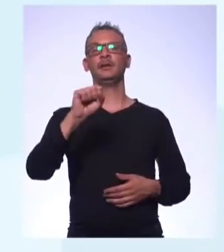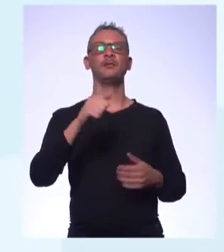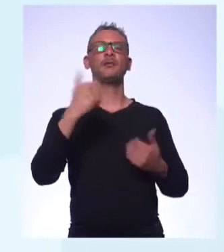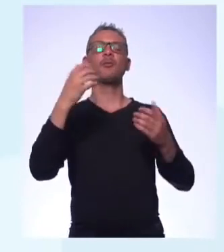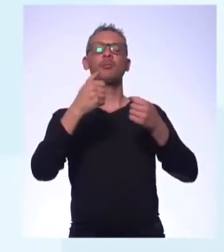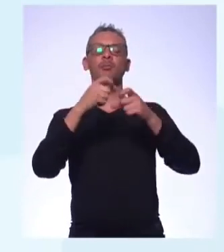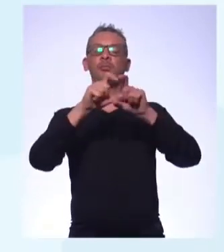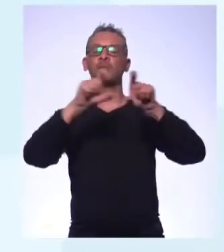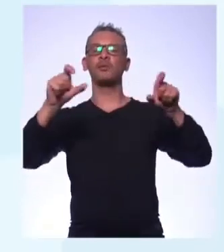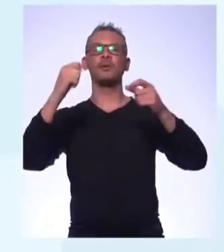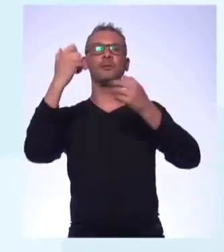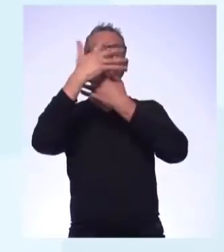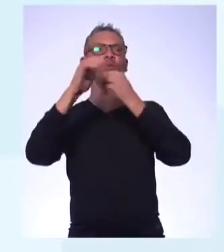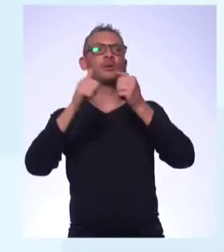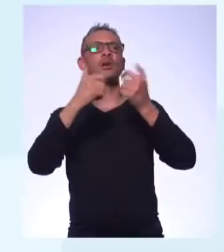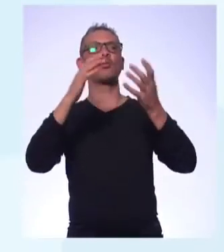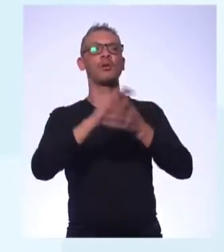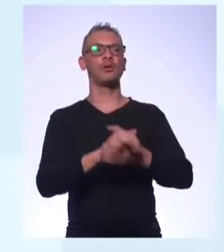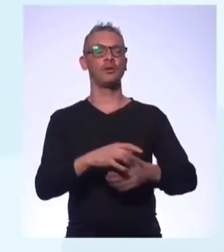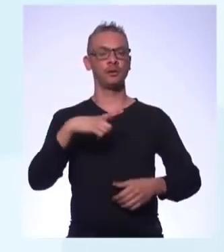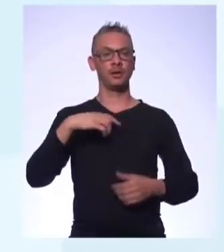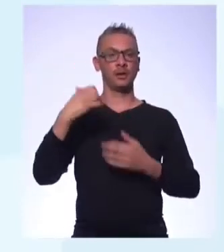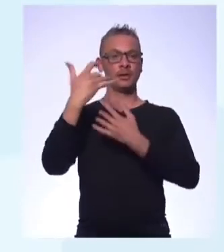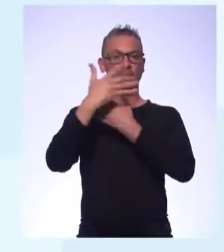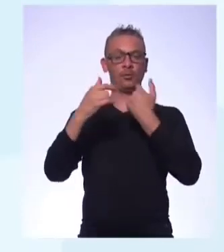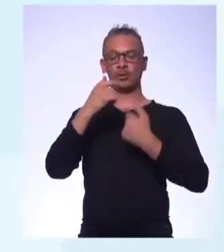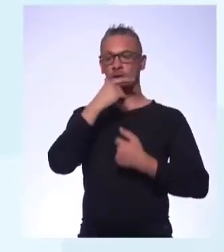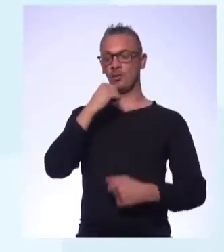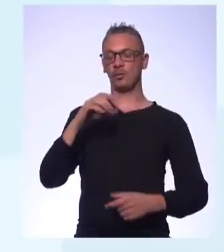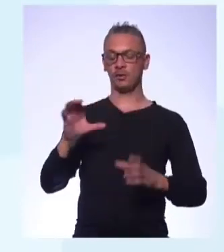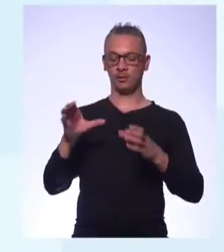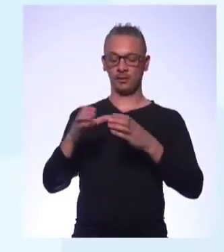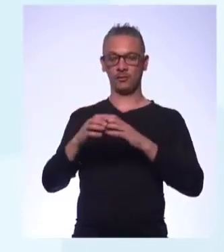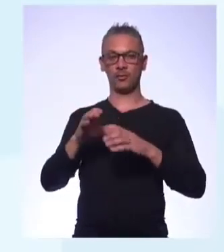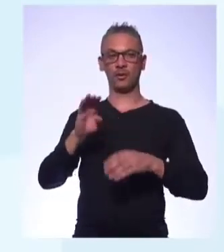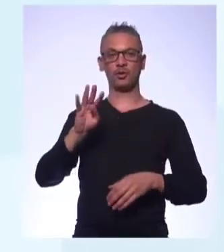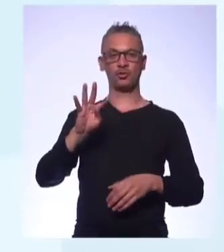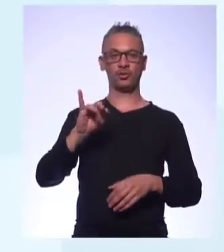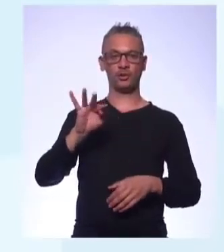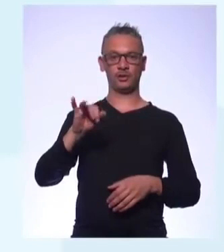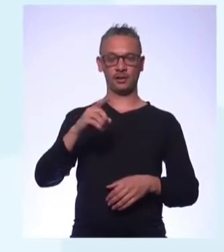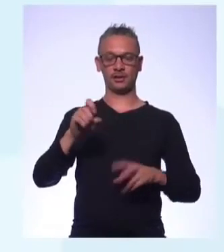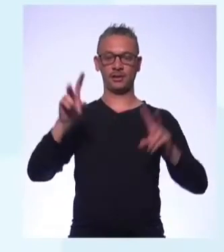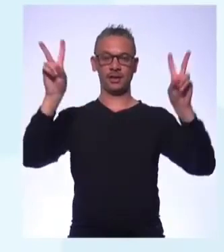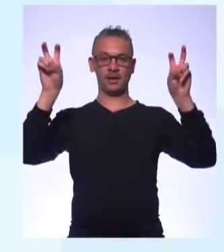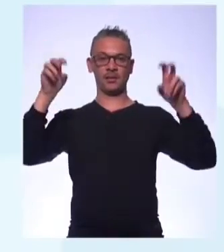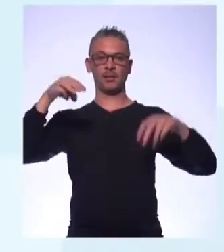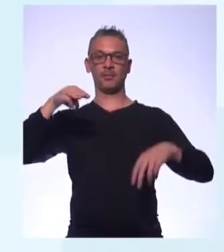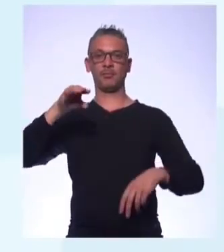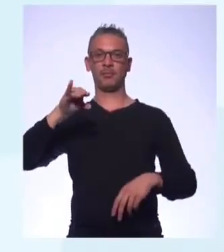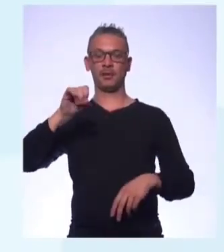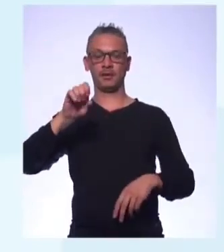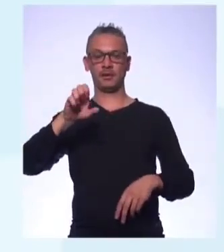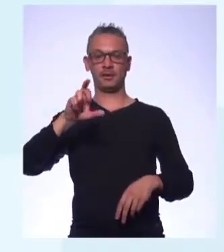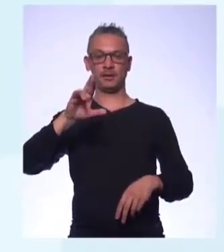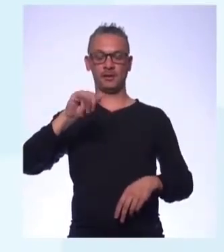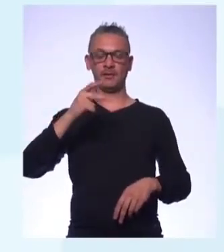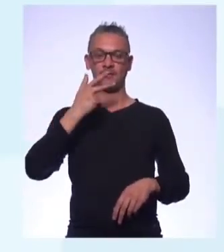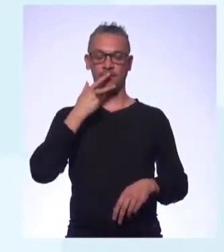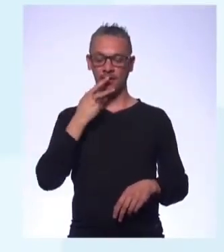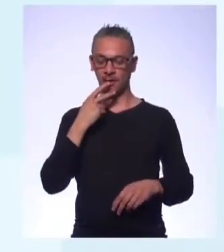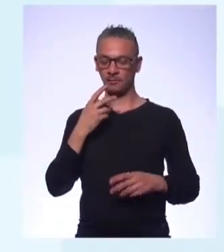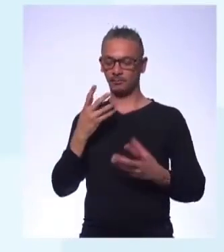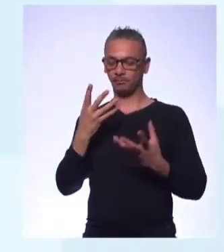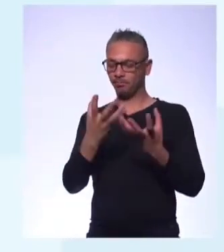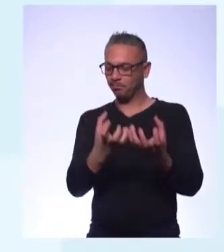Eu posso citar uma, professora? Pode, tem uma música do deve. Titãs, da banda Titãs, chamada Miséria. Essa música é bem legal. Ele fala, miséria, miséria em